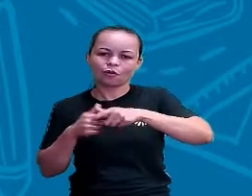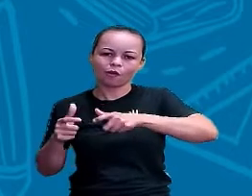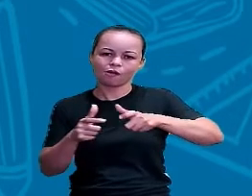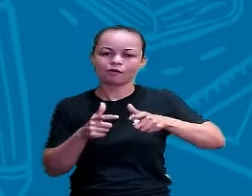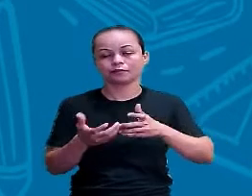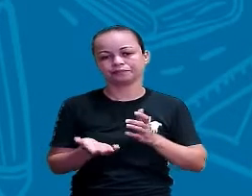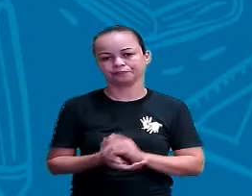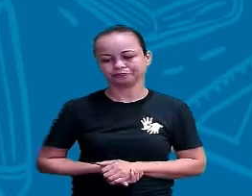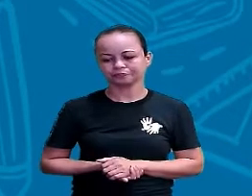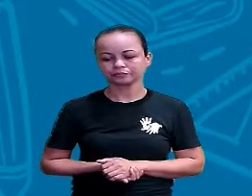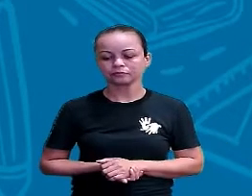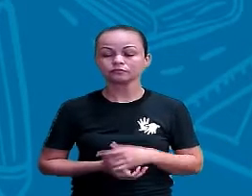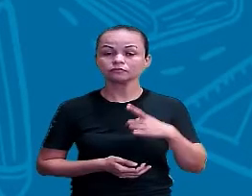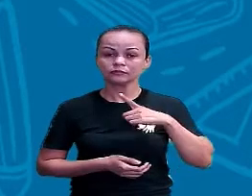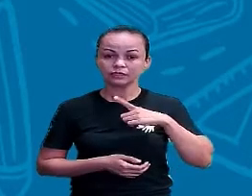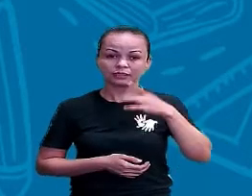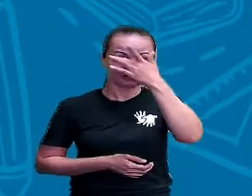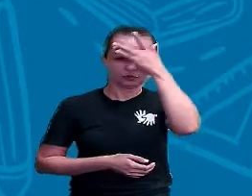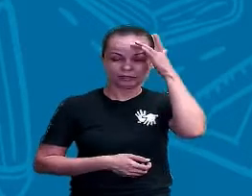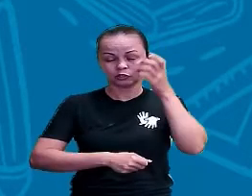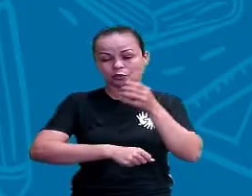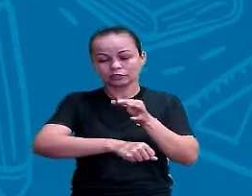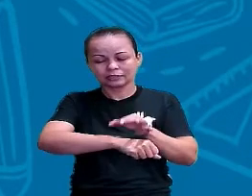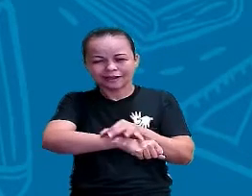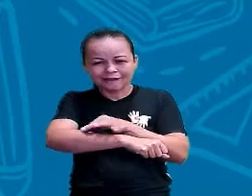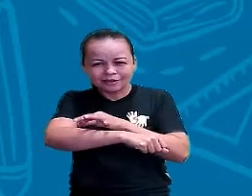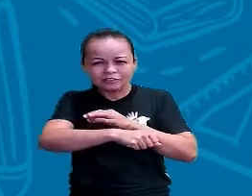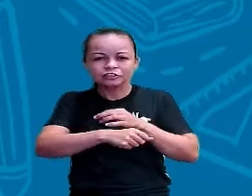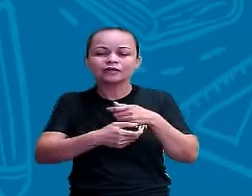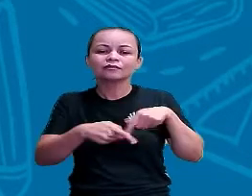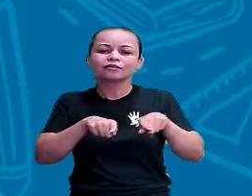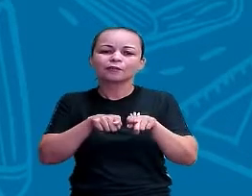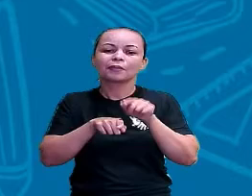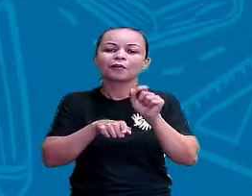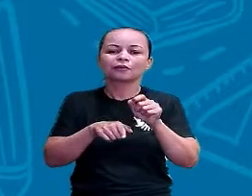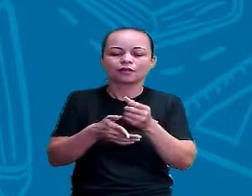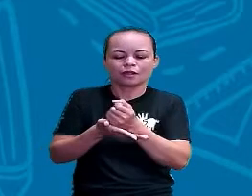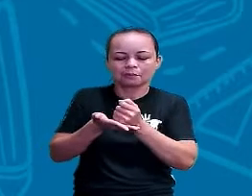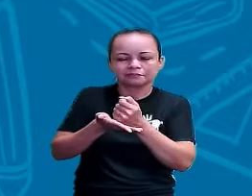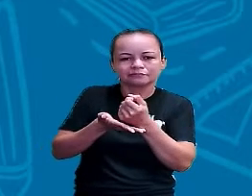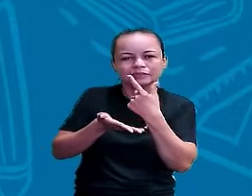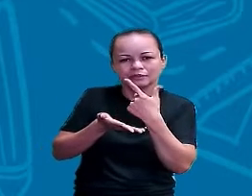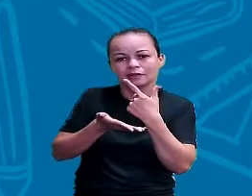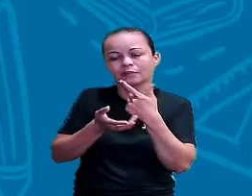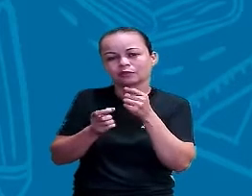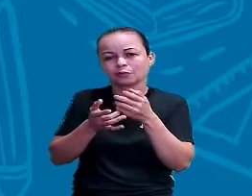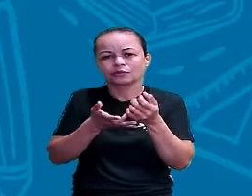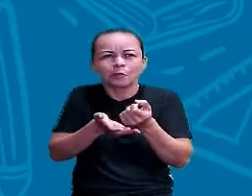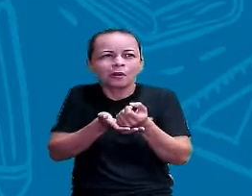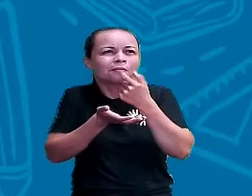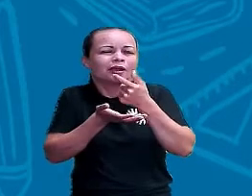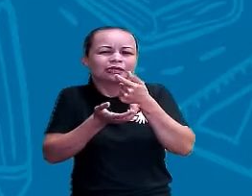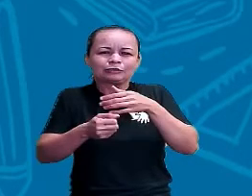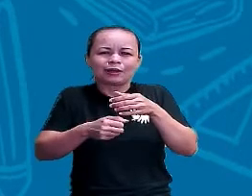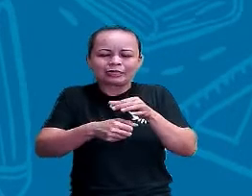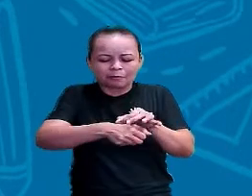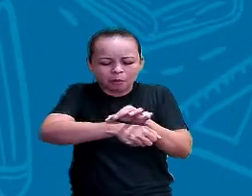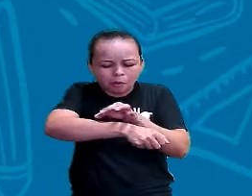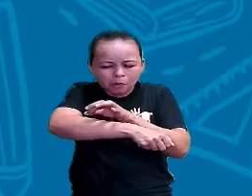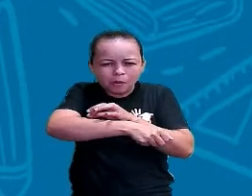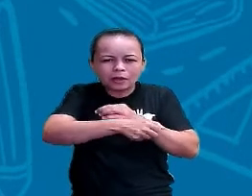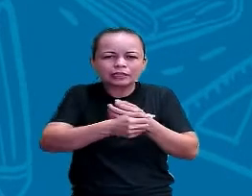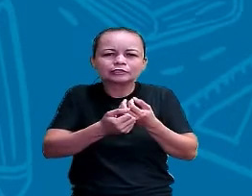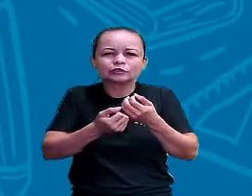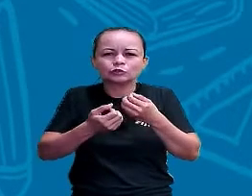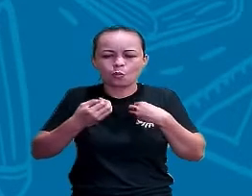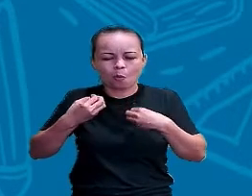também tem pessoas que têm também alergias a alguns medicamentos. Quando a gente toma algum remédio, a gente acaba tendo alguma reação na nossa pele, no